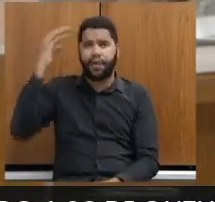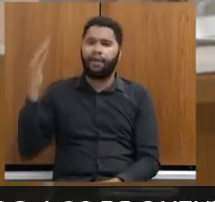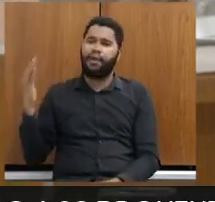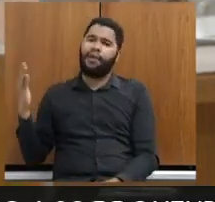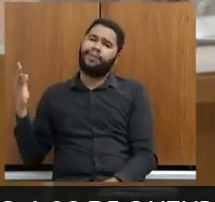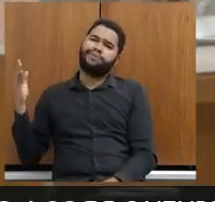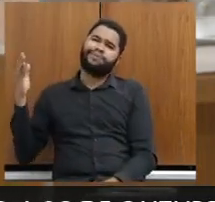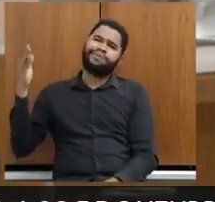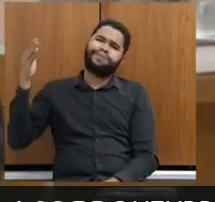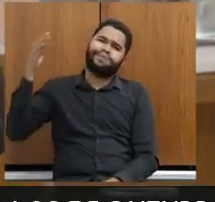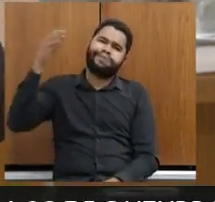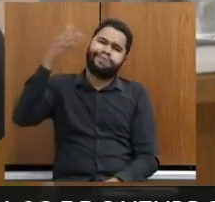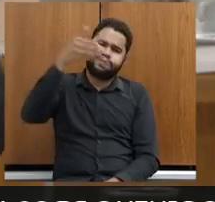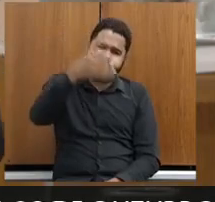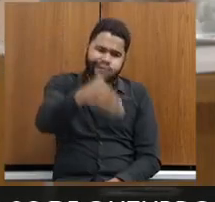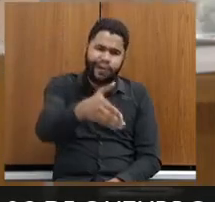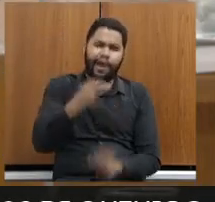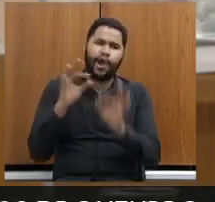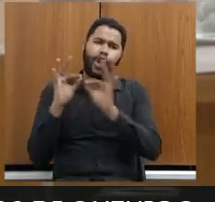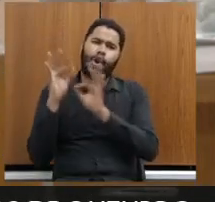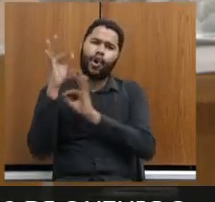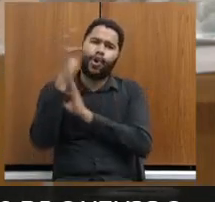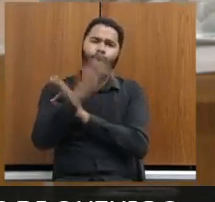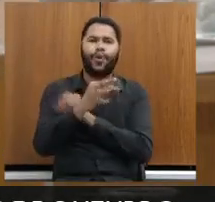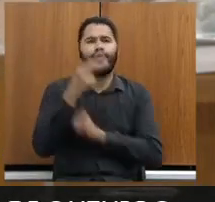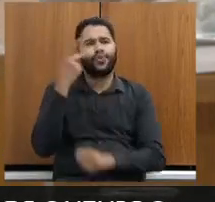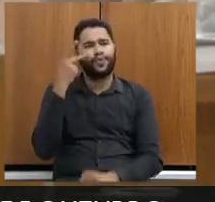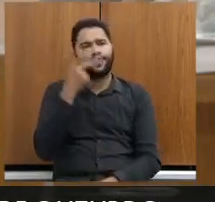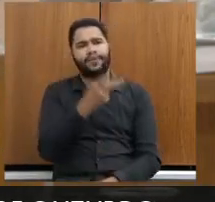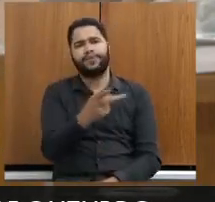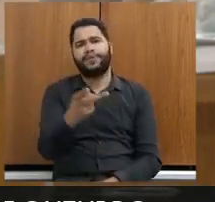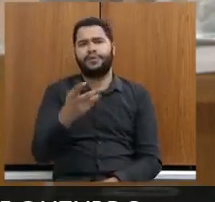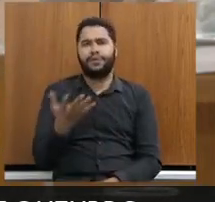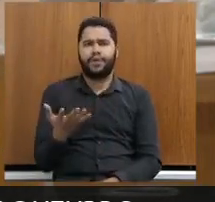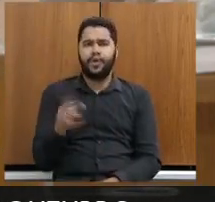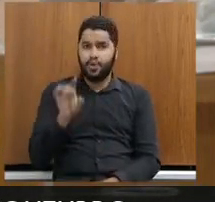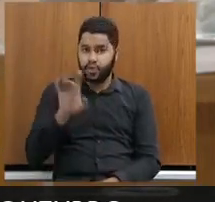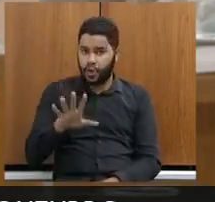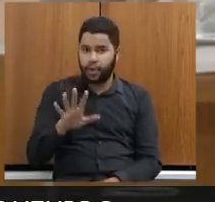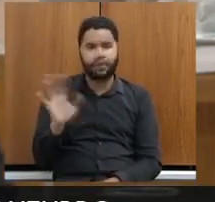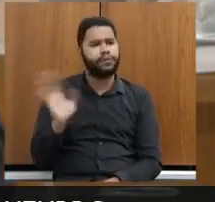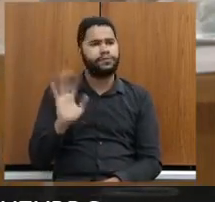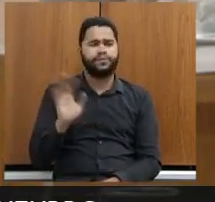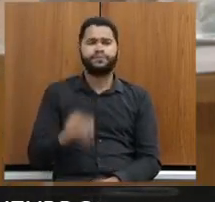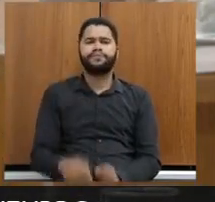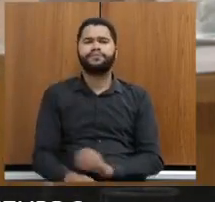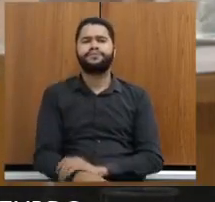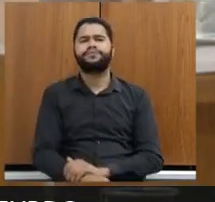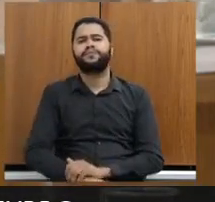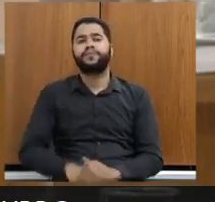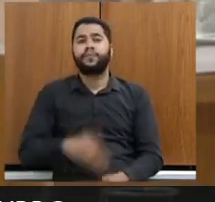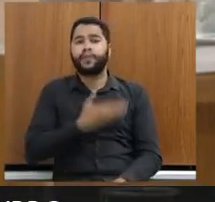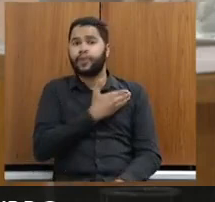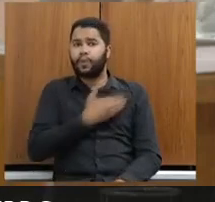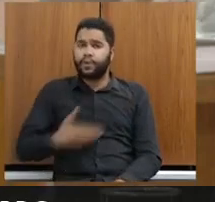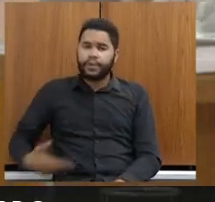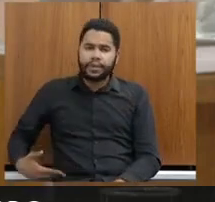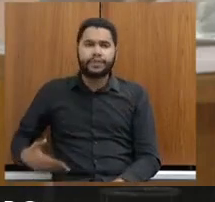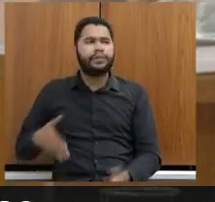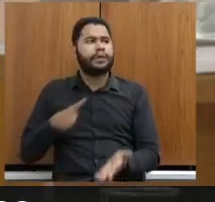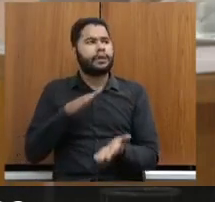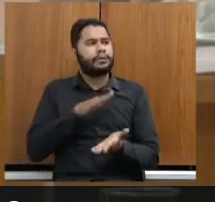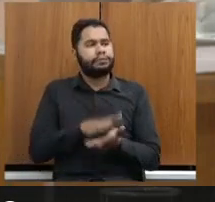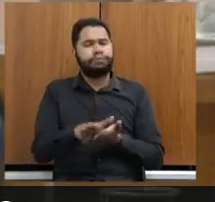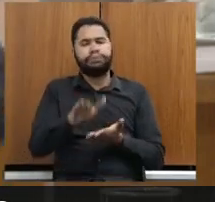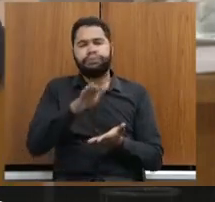andar muito para fazer uma uma visita ao seu parente que está encarcerado mas não é só isso é o estado gasta muito com